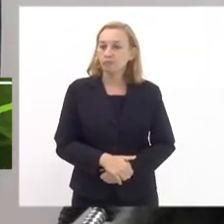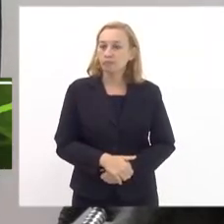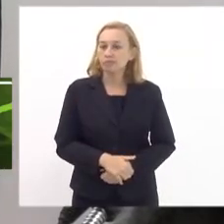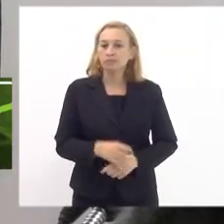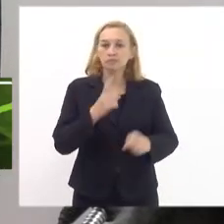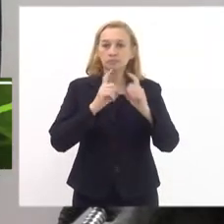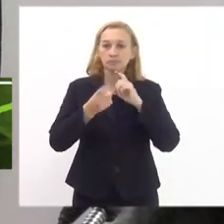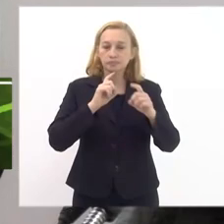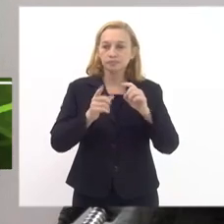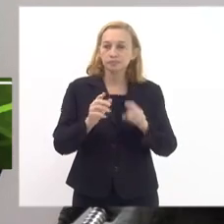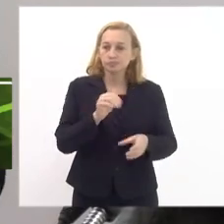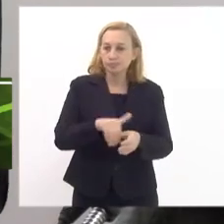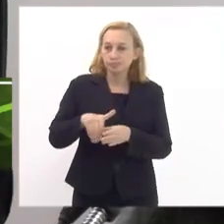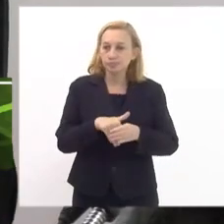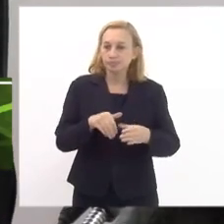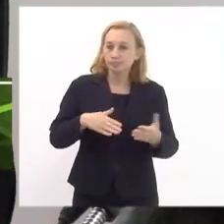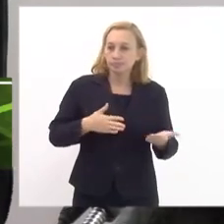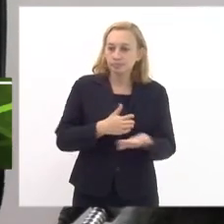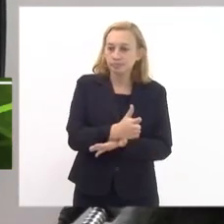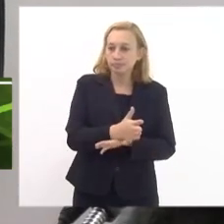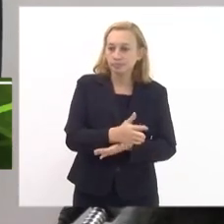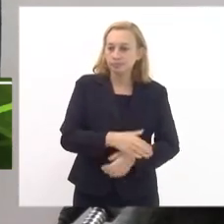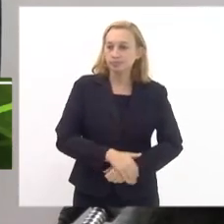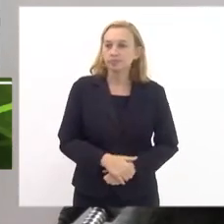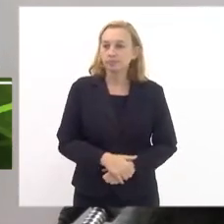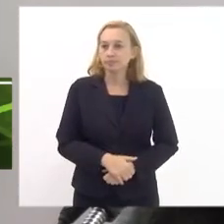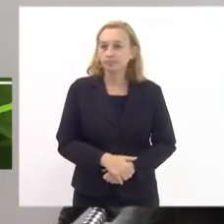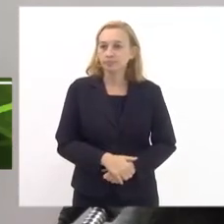Em discussão e votação, aprovado.